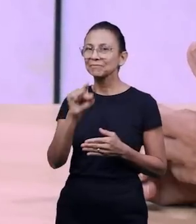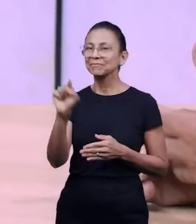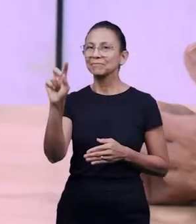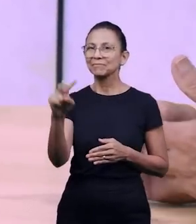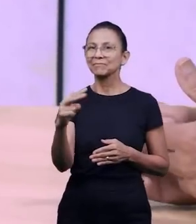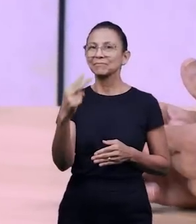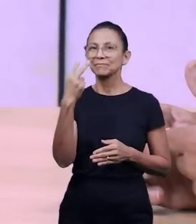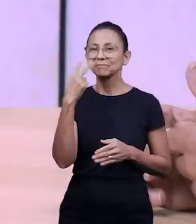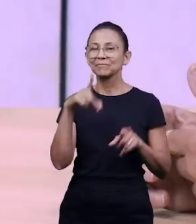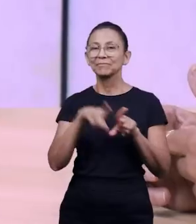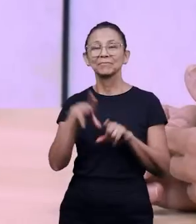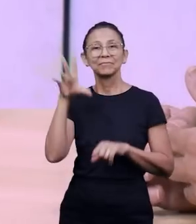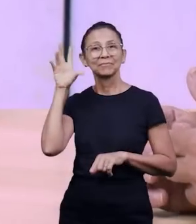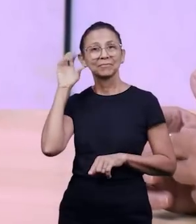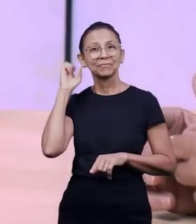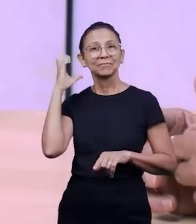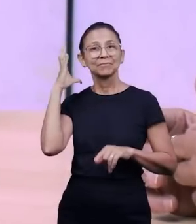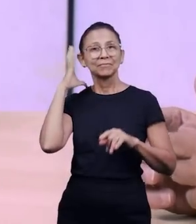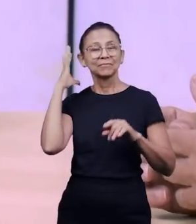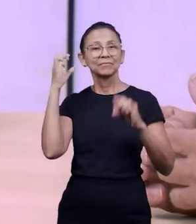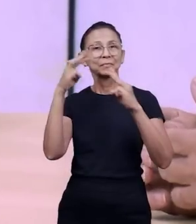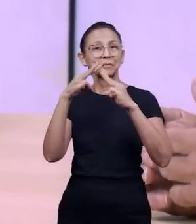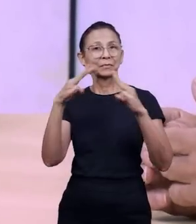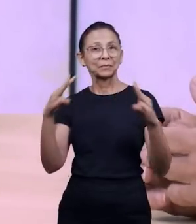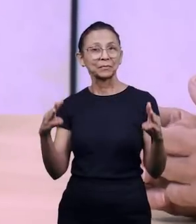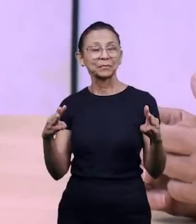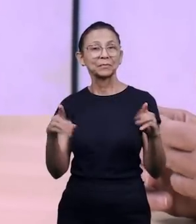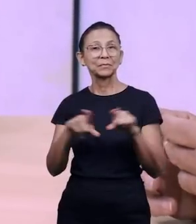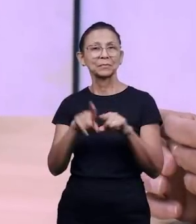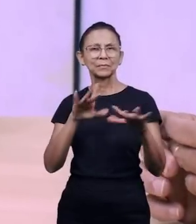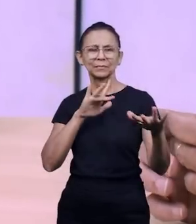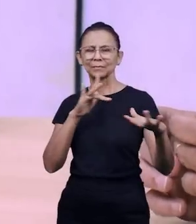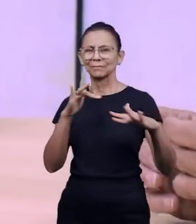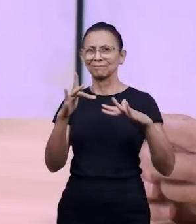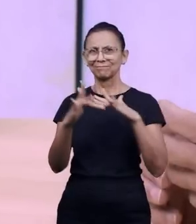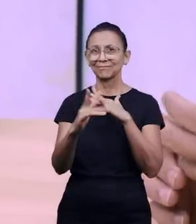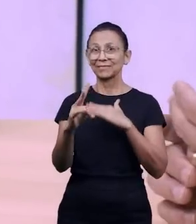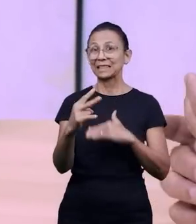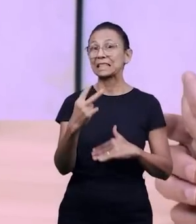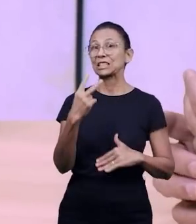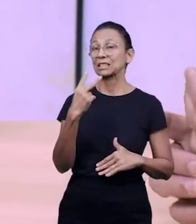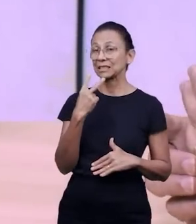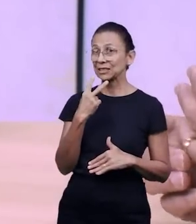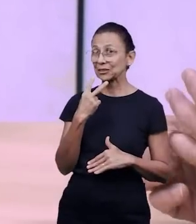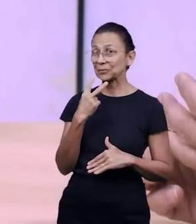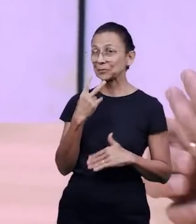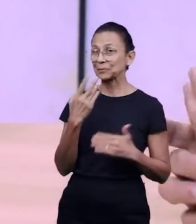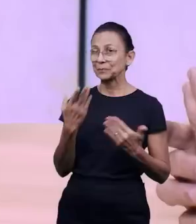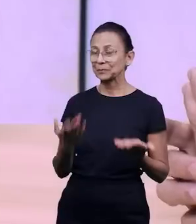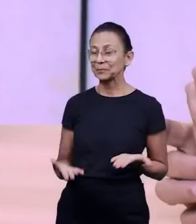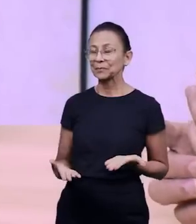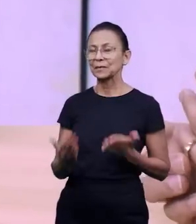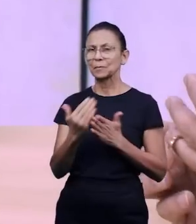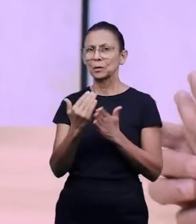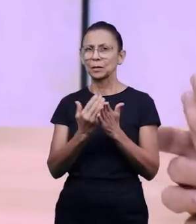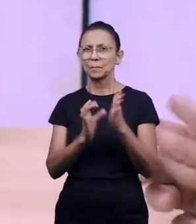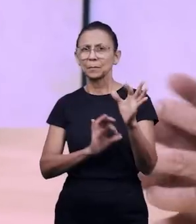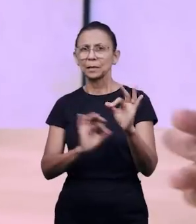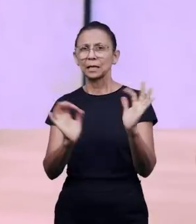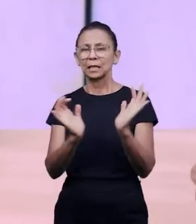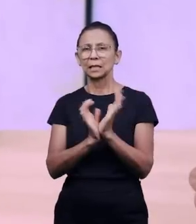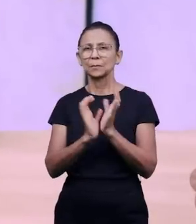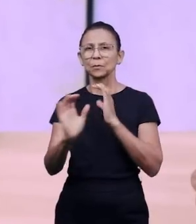nos ouvindo pela Rádio Manaim e também você que está nos assistindo pelas plataformas pelas quais transmitimos este programa, que é